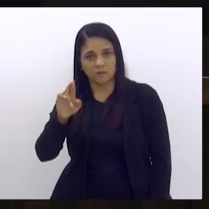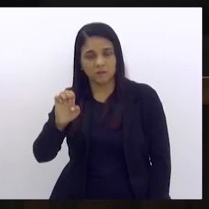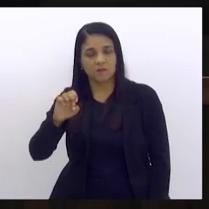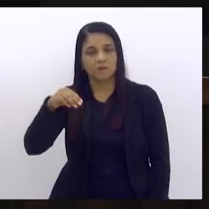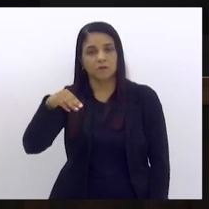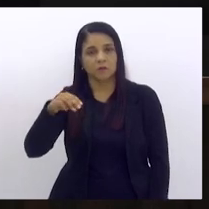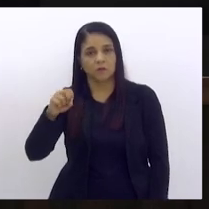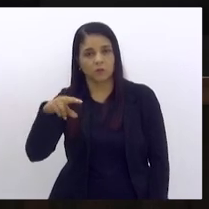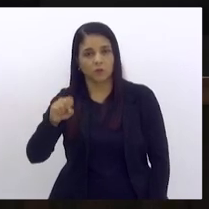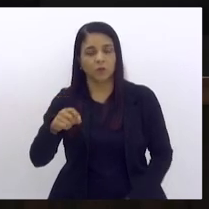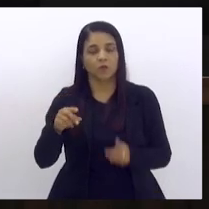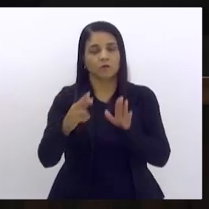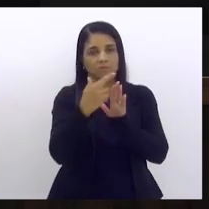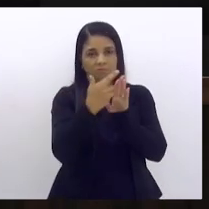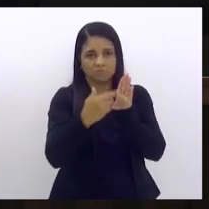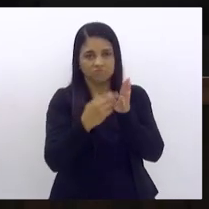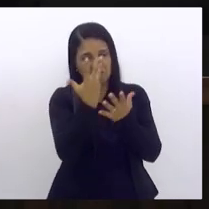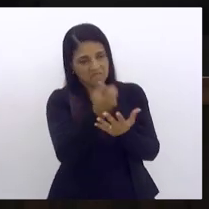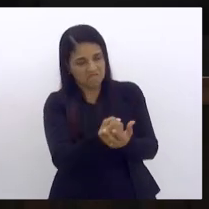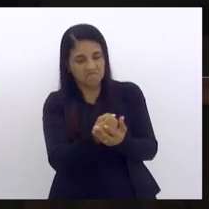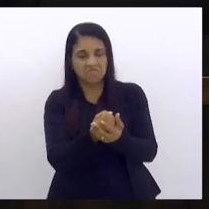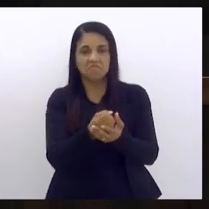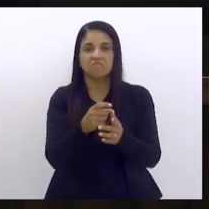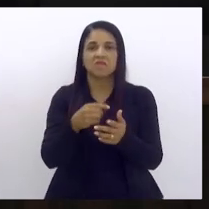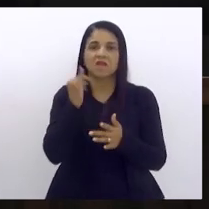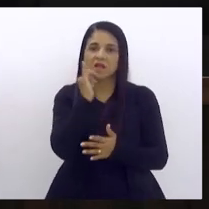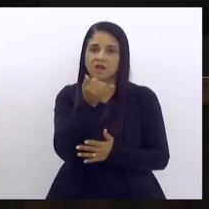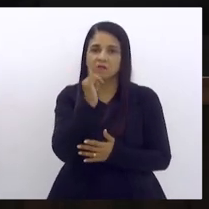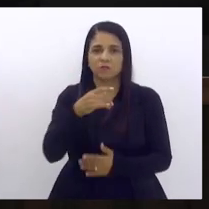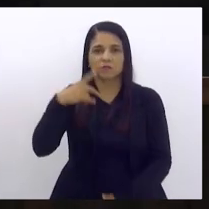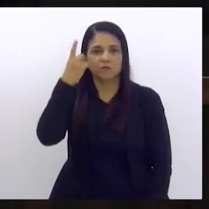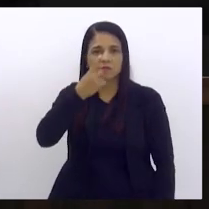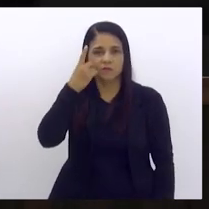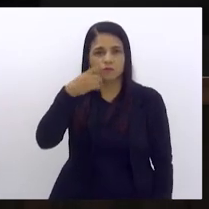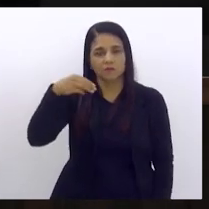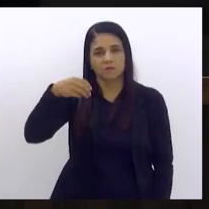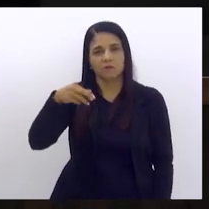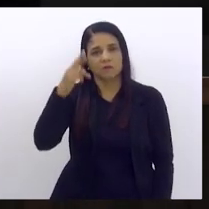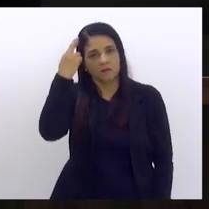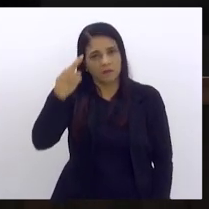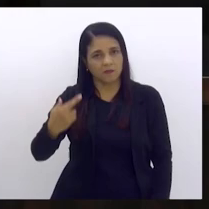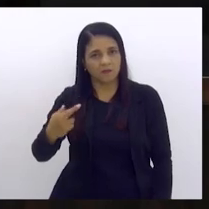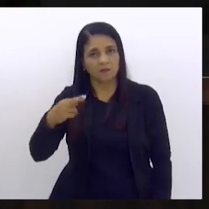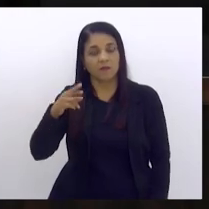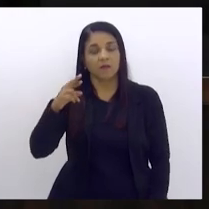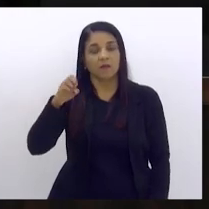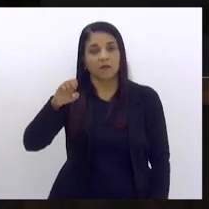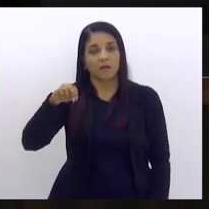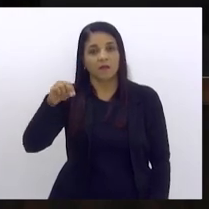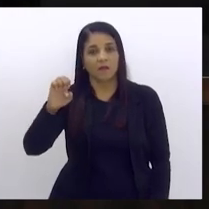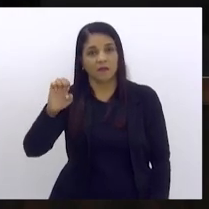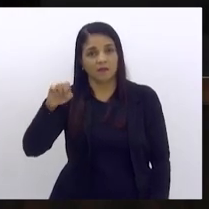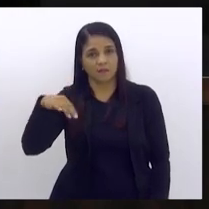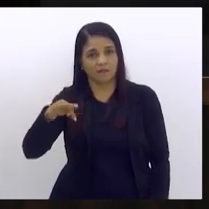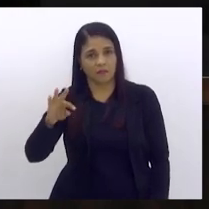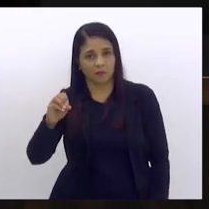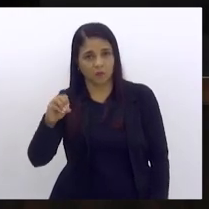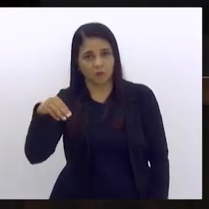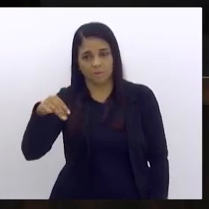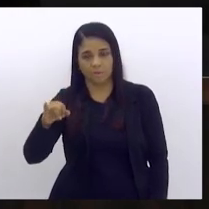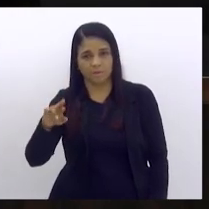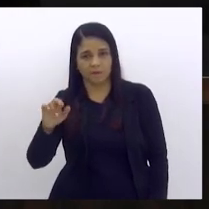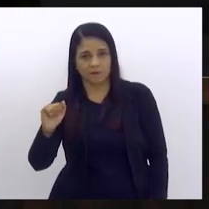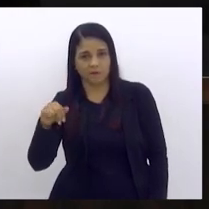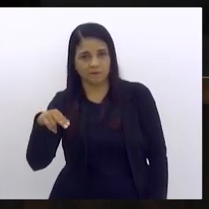Internas e Proposições Externas favorável. Relator, deputado Renato Miranda. Em discussão. Não havendo quem